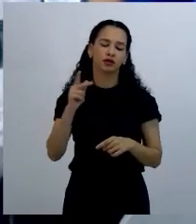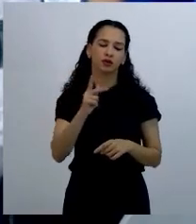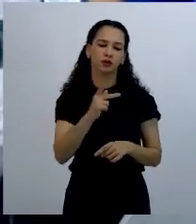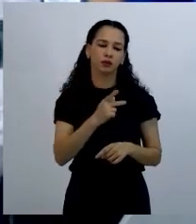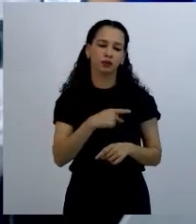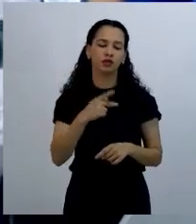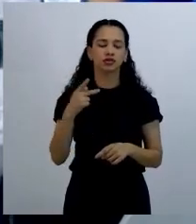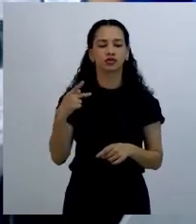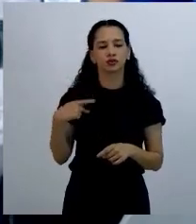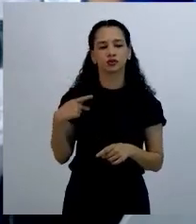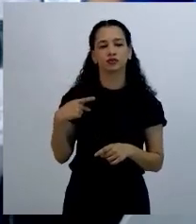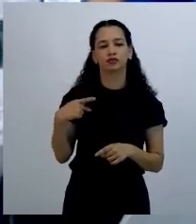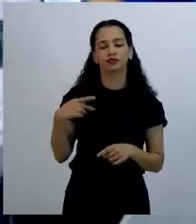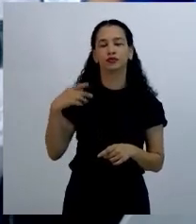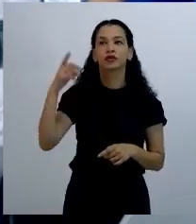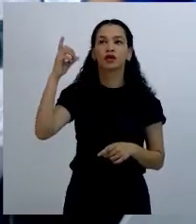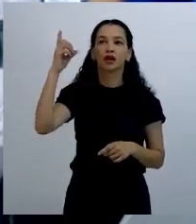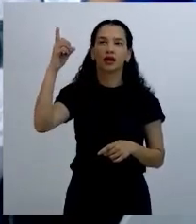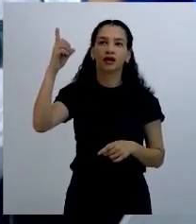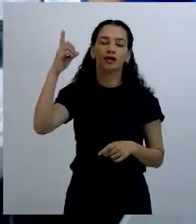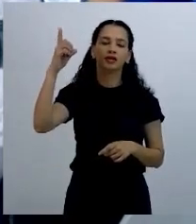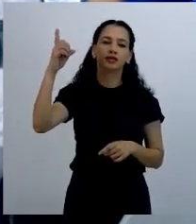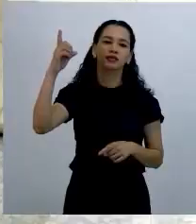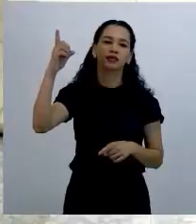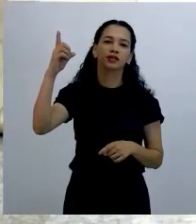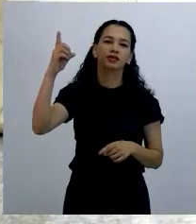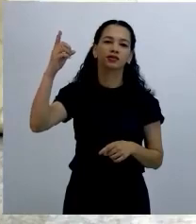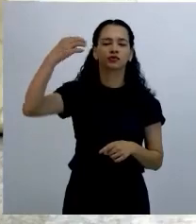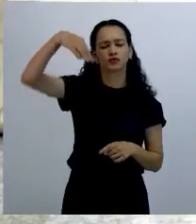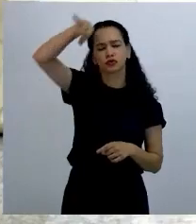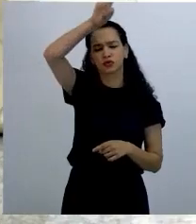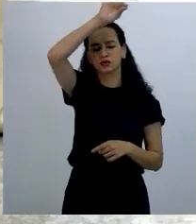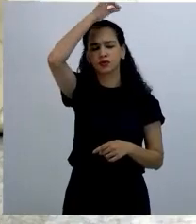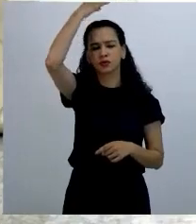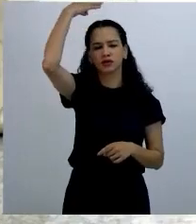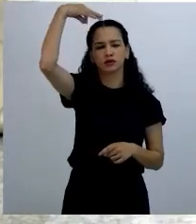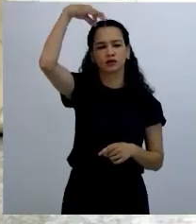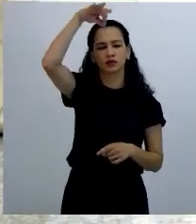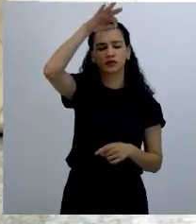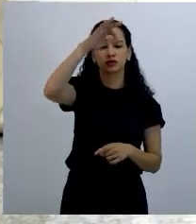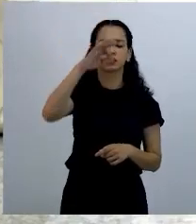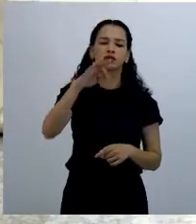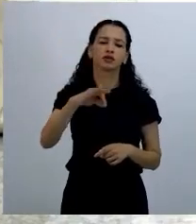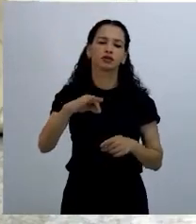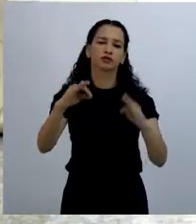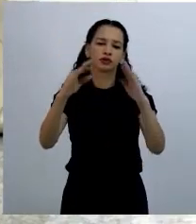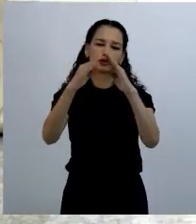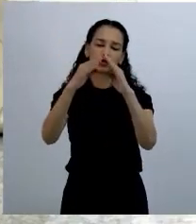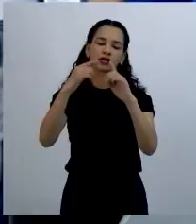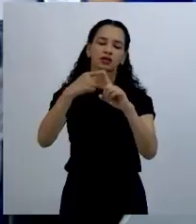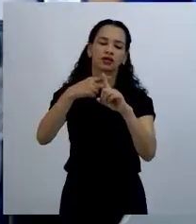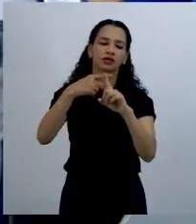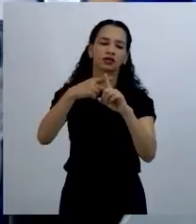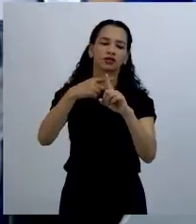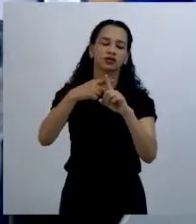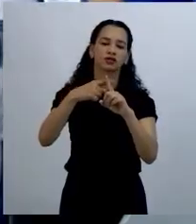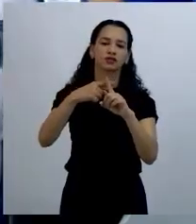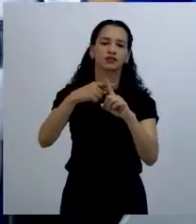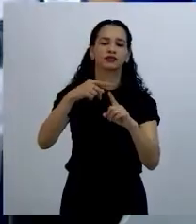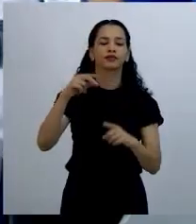nunca foi Paulo foi Deus nunca foi Silas Foi Deus sempre Deus irmão Sempre Deus e foi aí que eu fiquei